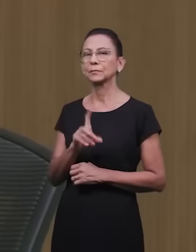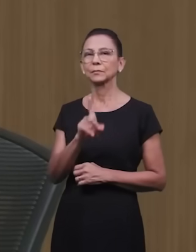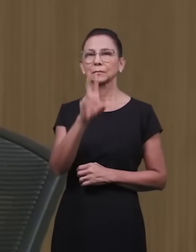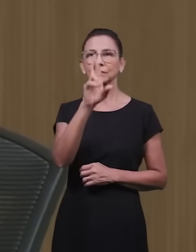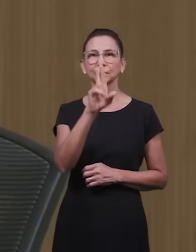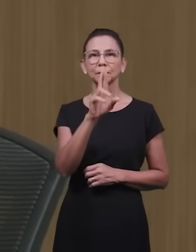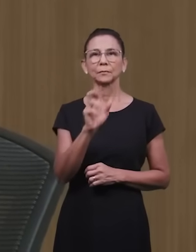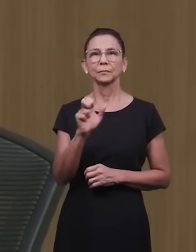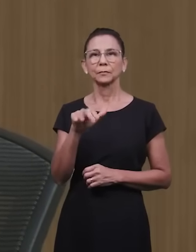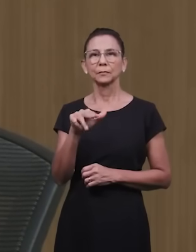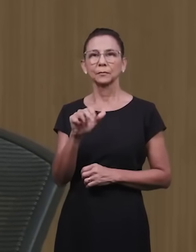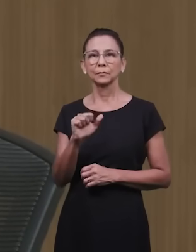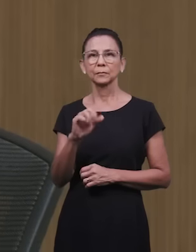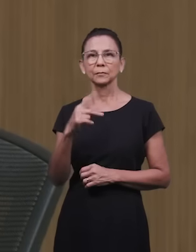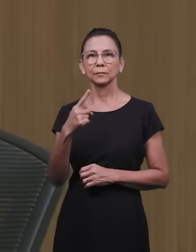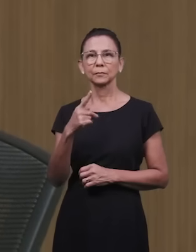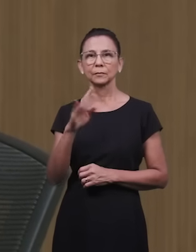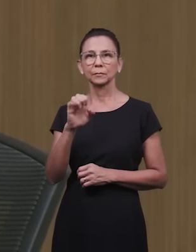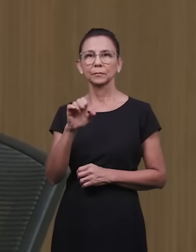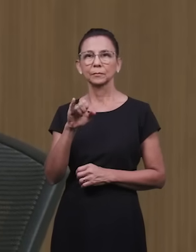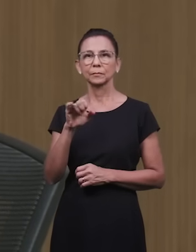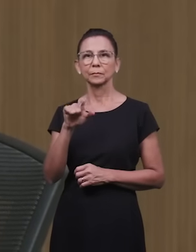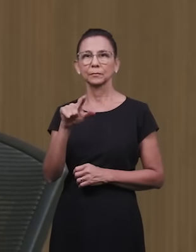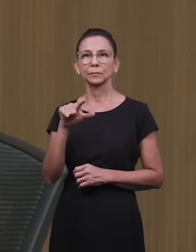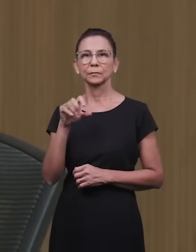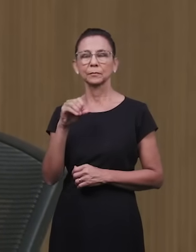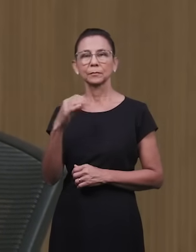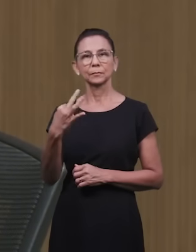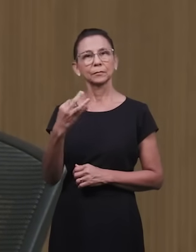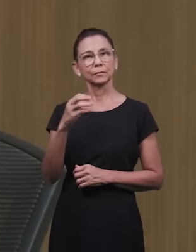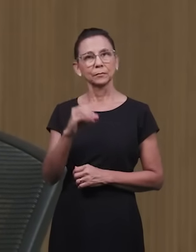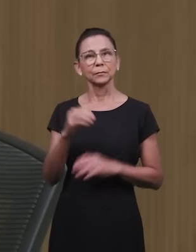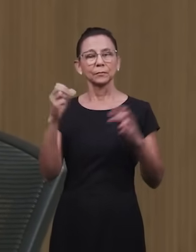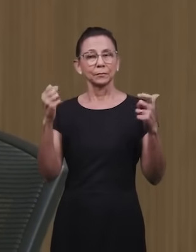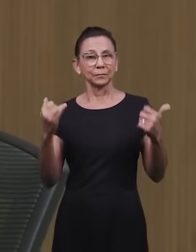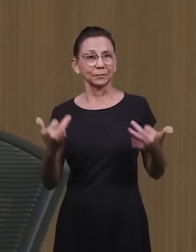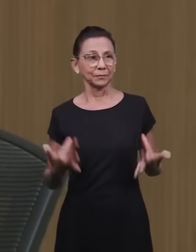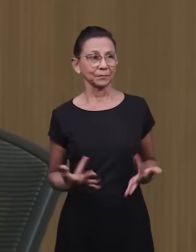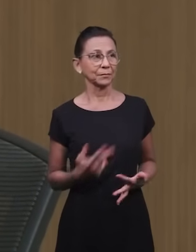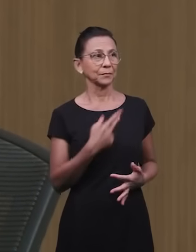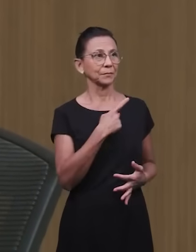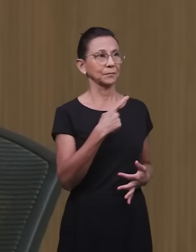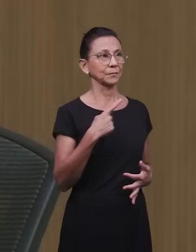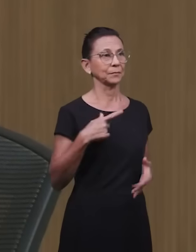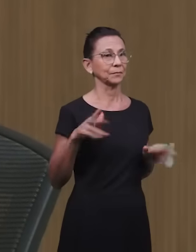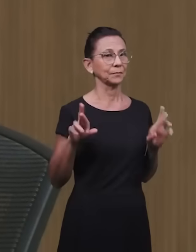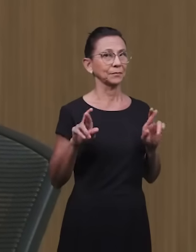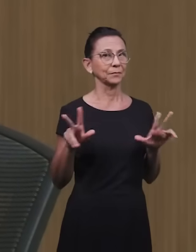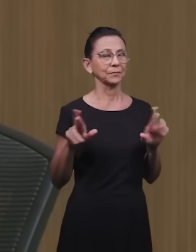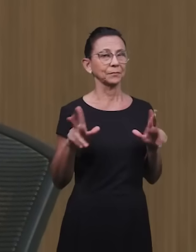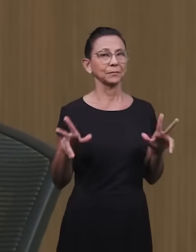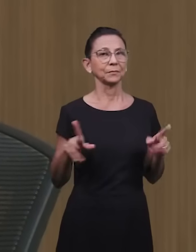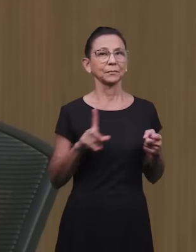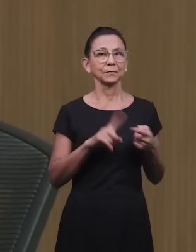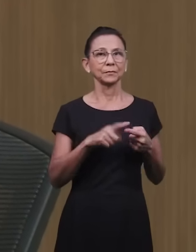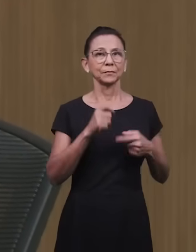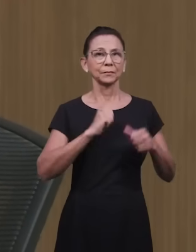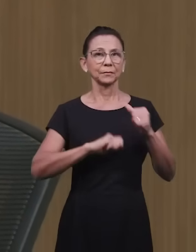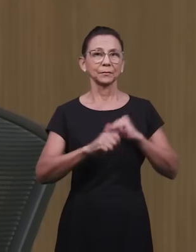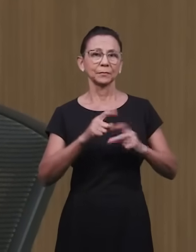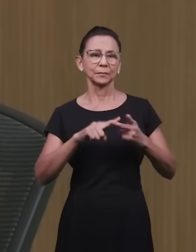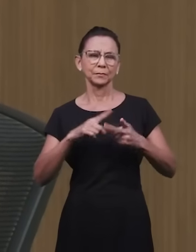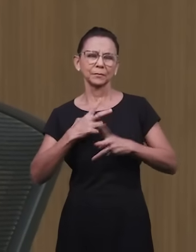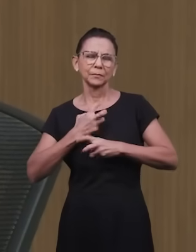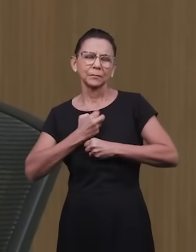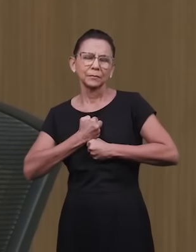nesse programa. Sim, a doutora Ana Peixoto. Ela gravou um vídeo especialmente para nós aqui e ela vai explicar, pastor, a